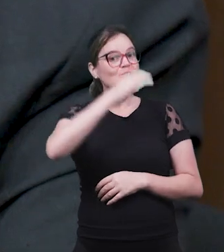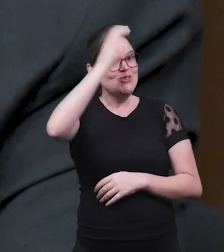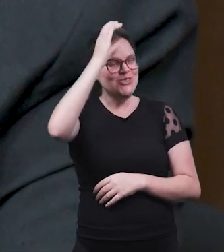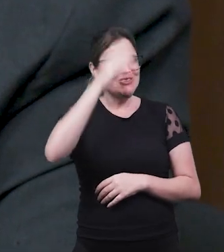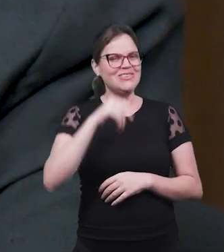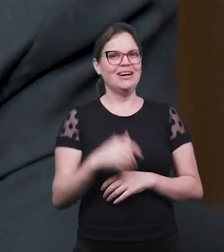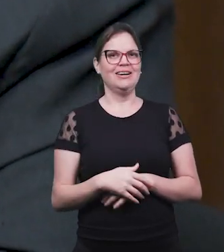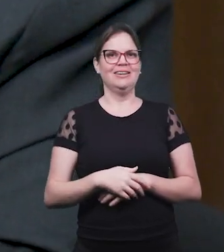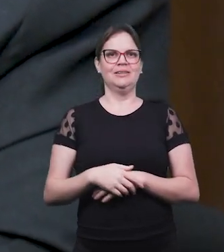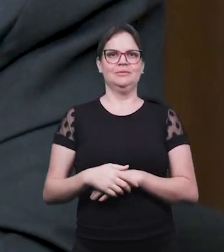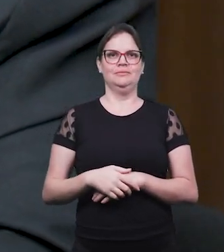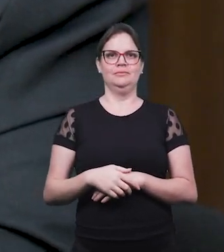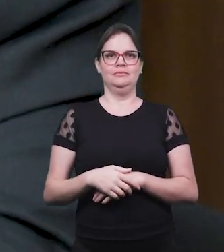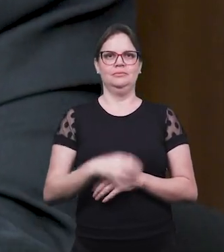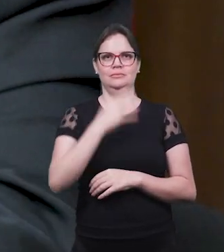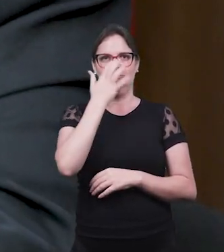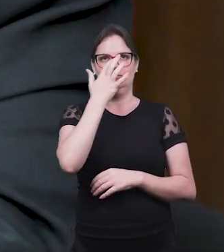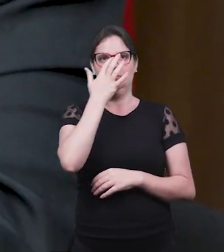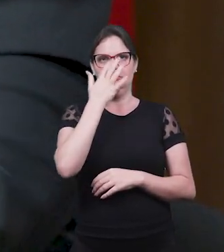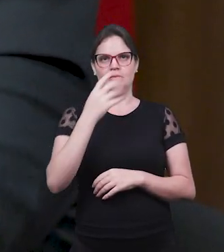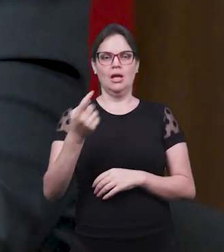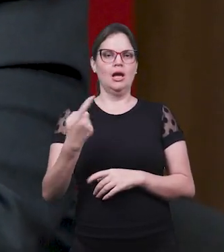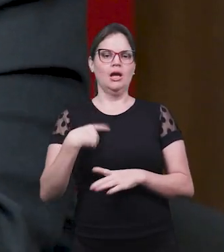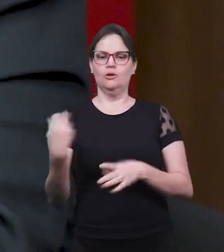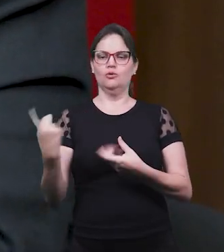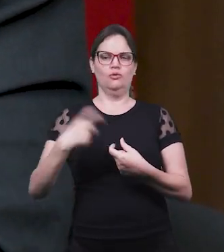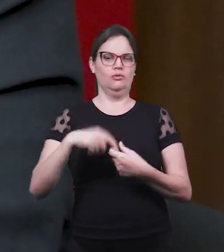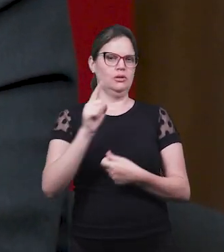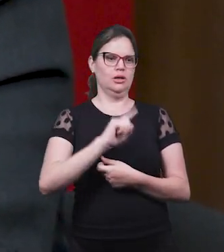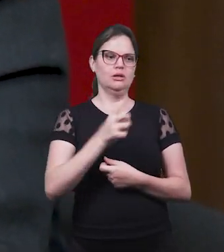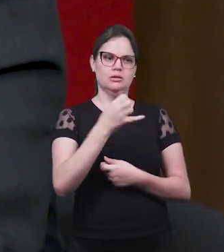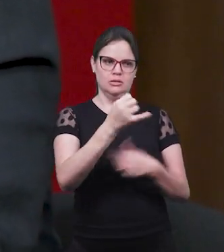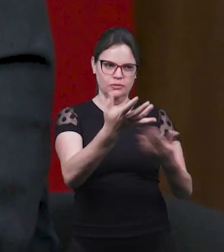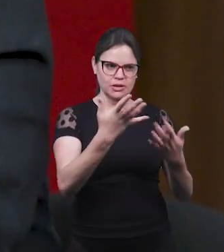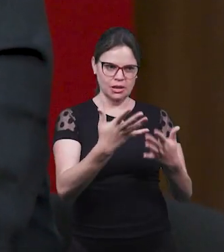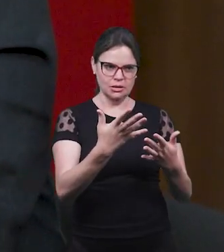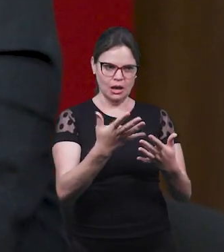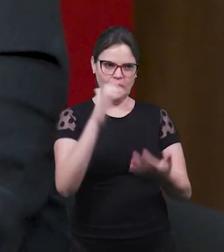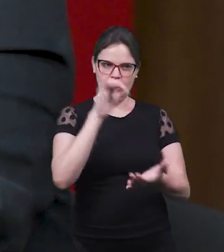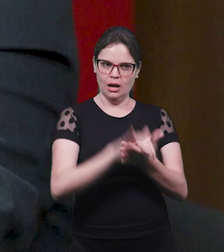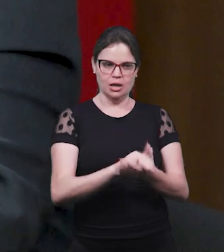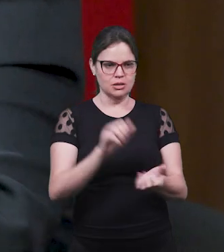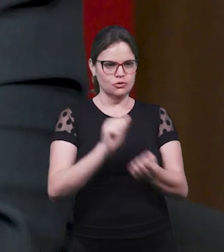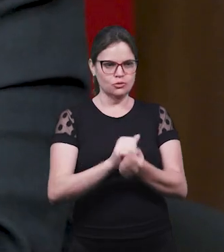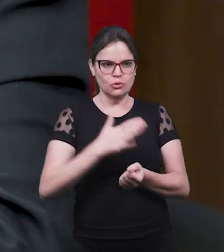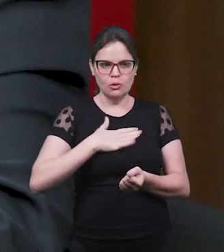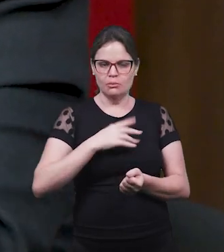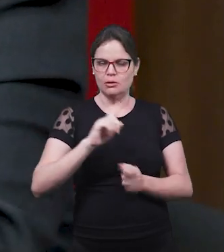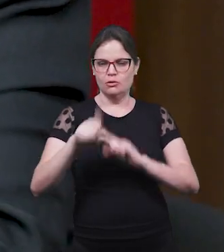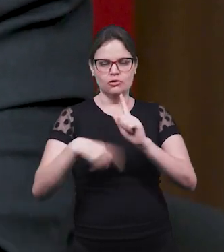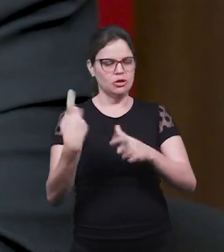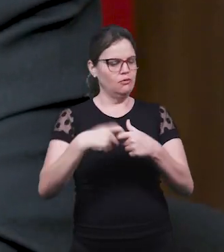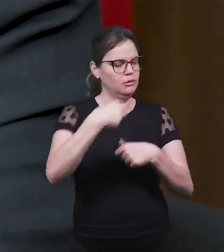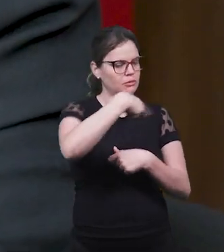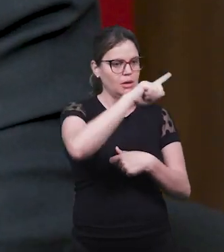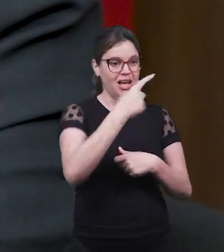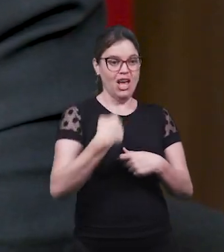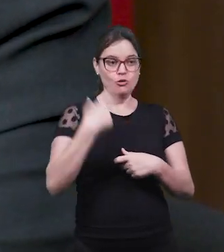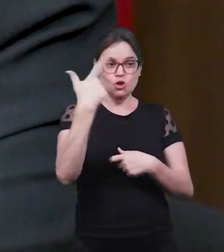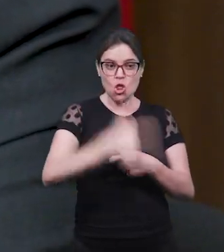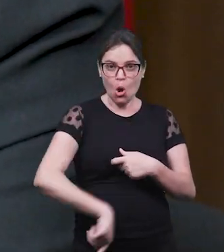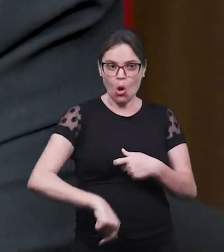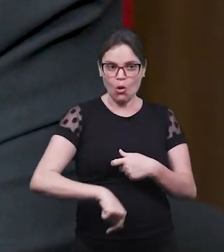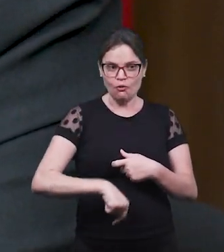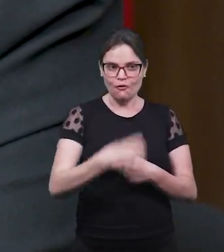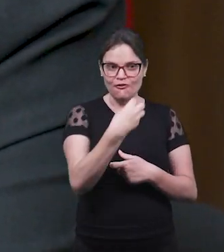disse para ela o seguinte: eu não volto mais aqui não. Se você quiser, você casa comigo, a gente já volta casado, porque eu não vou fazer essa